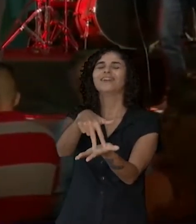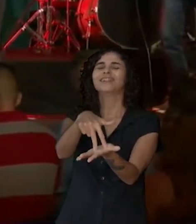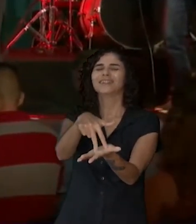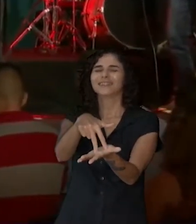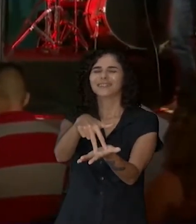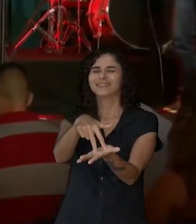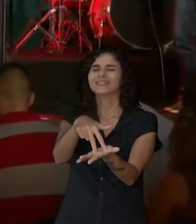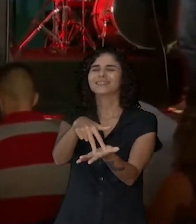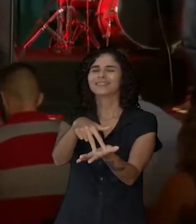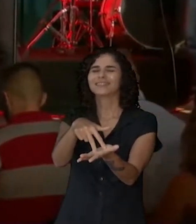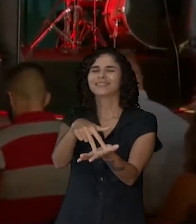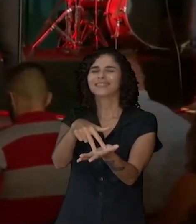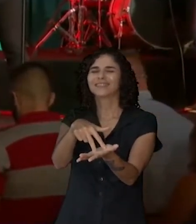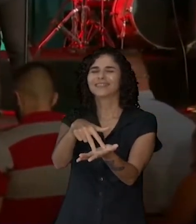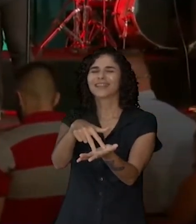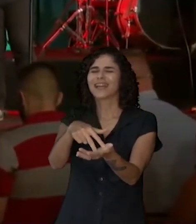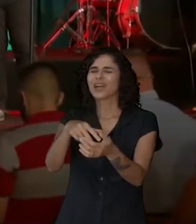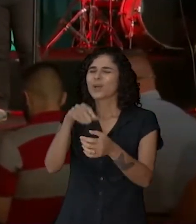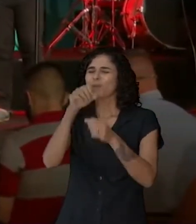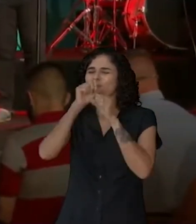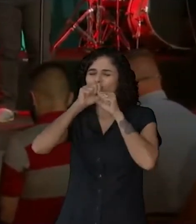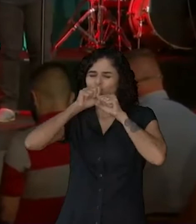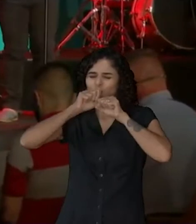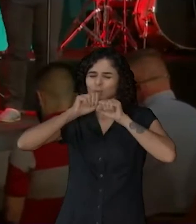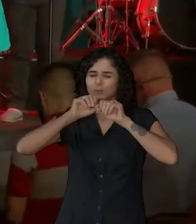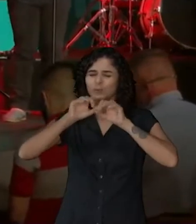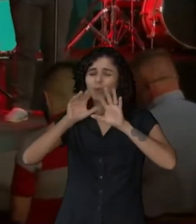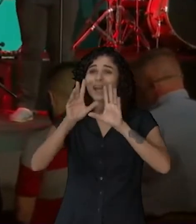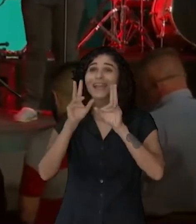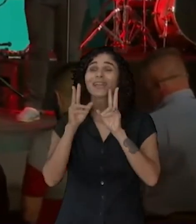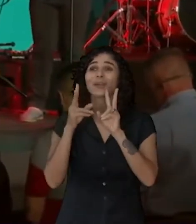de Deus entrou nas narinas de um